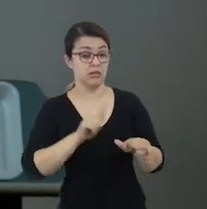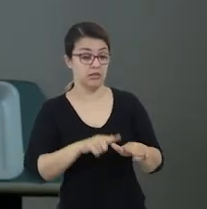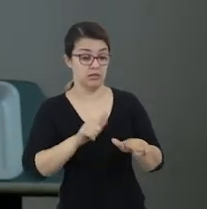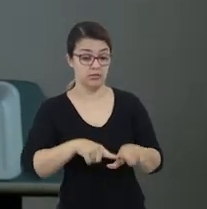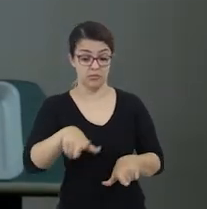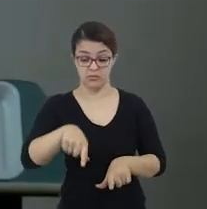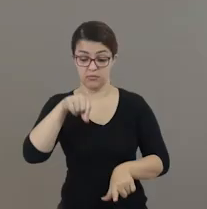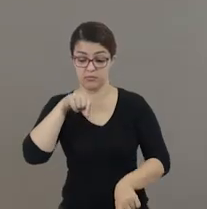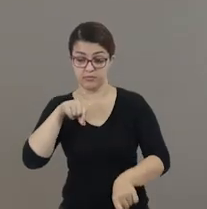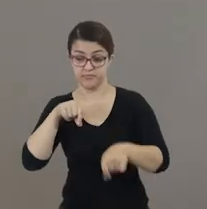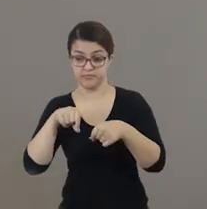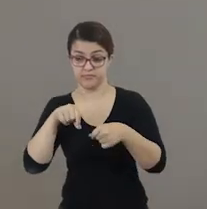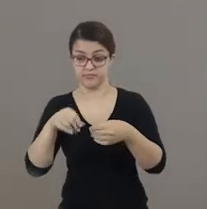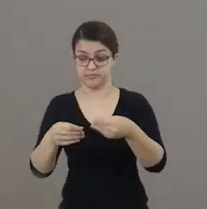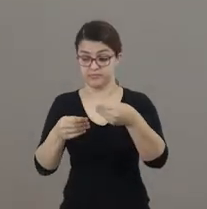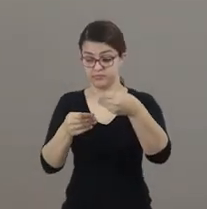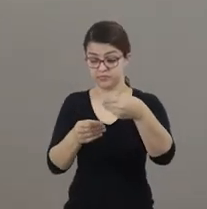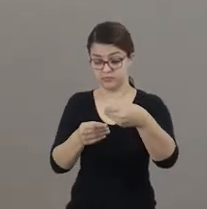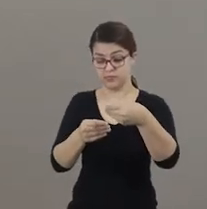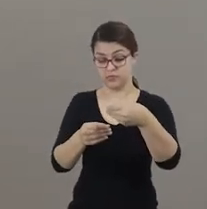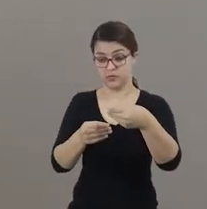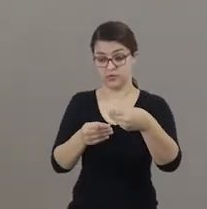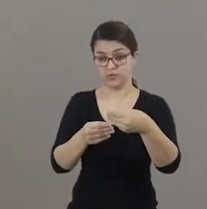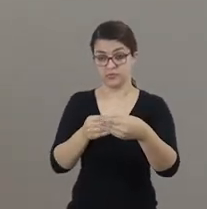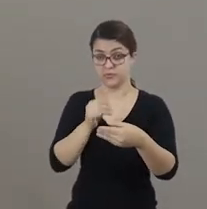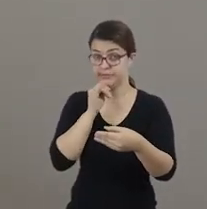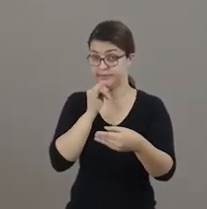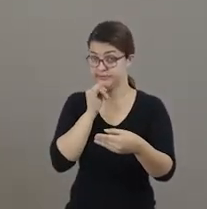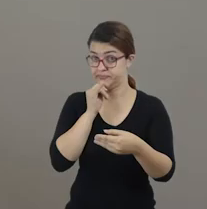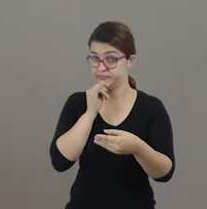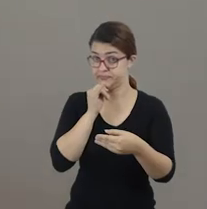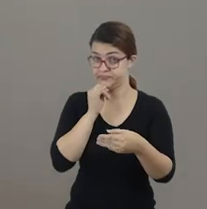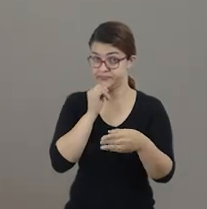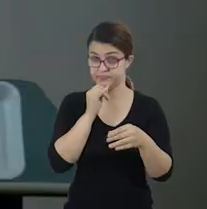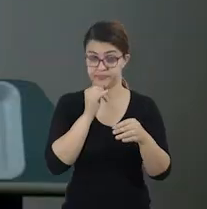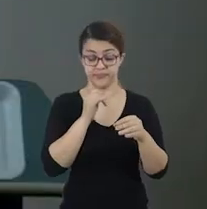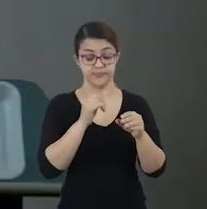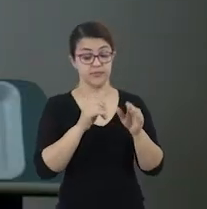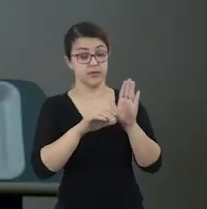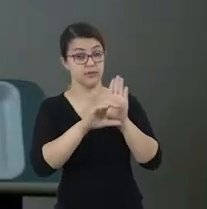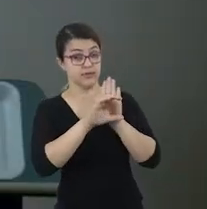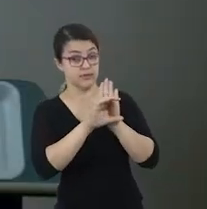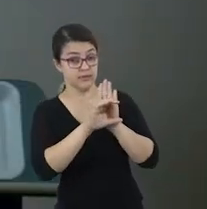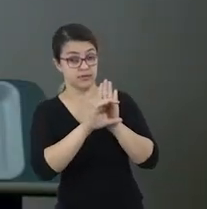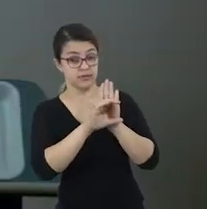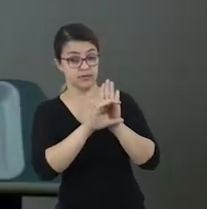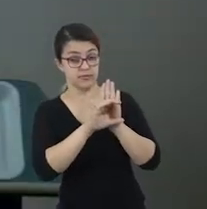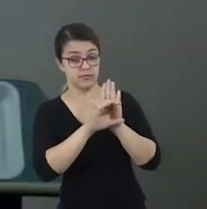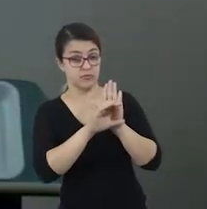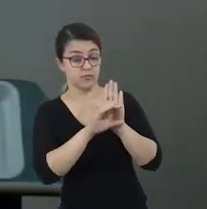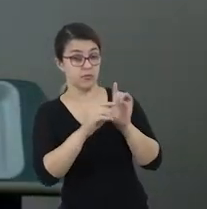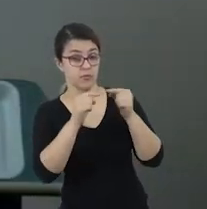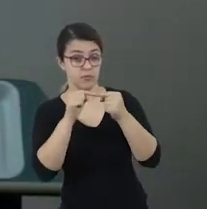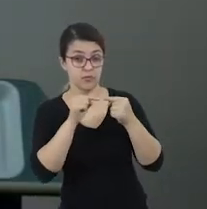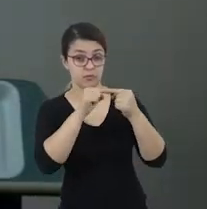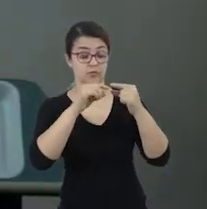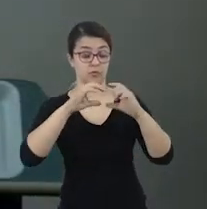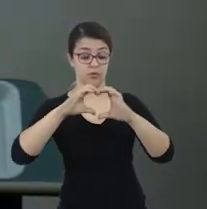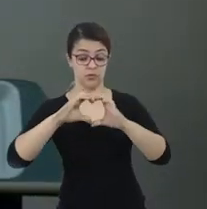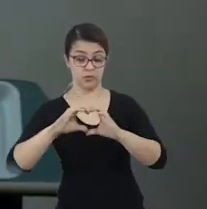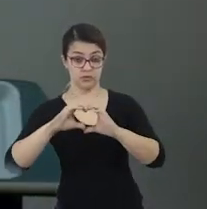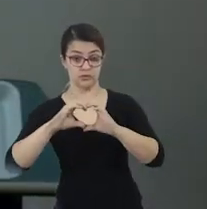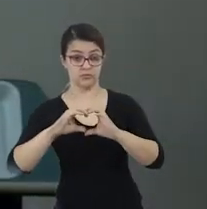e fazer um desenho com a inicial da letra. Por exemplo, letra C, um coração.